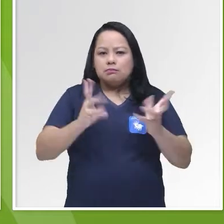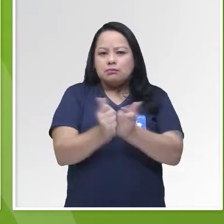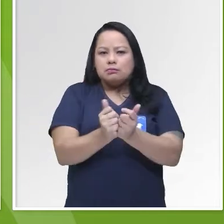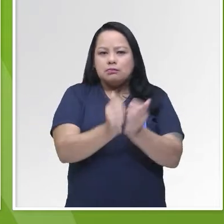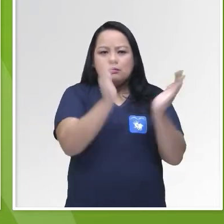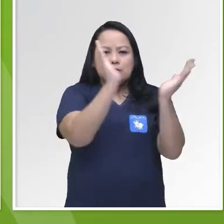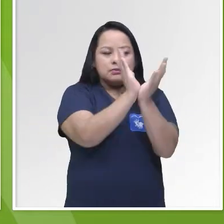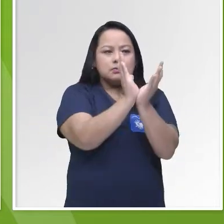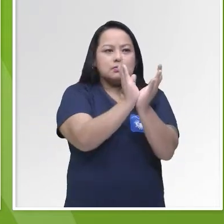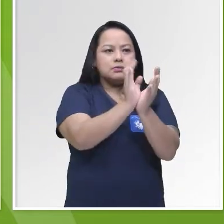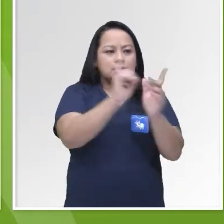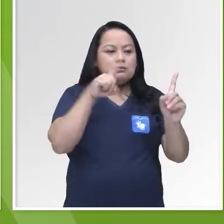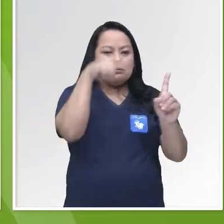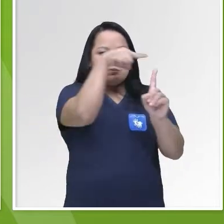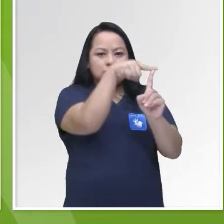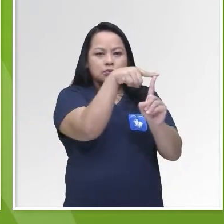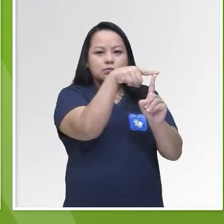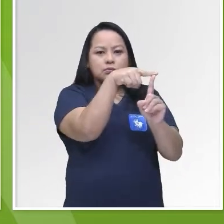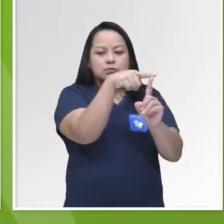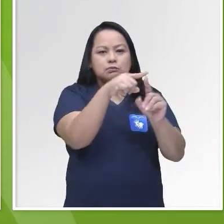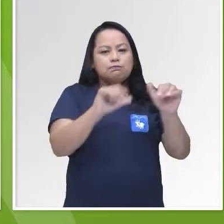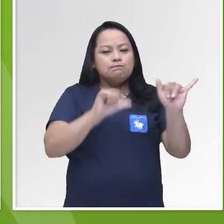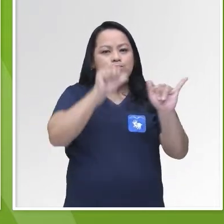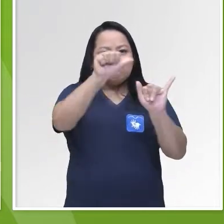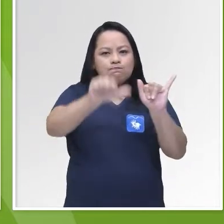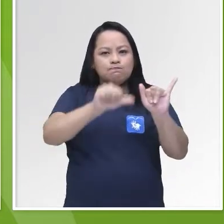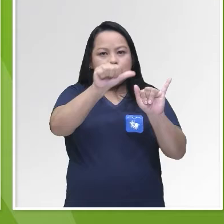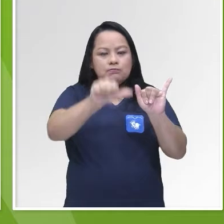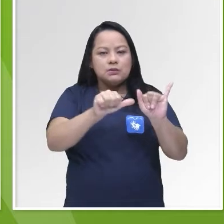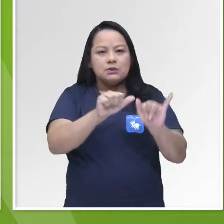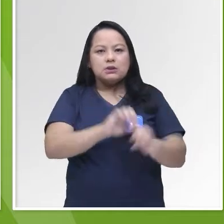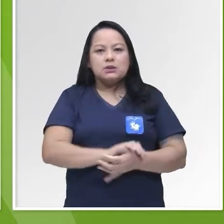Habilidade: classificar os tipos de reações químicas.